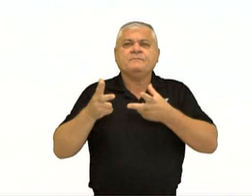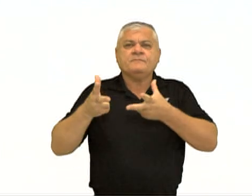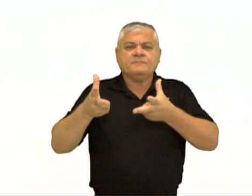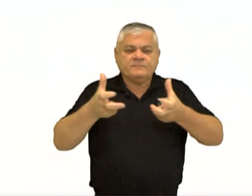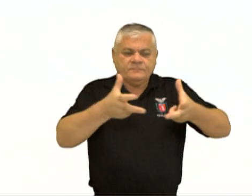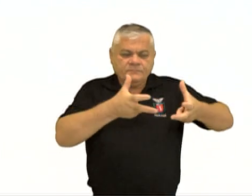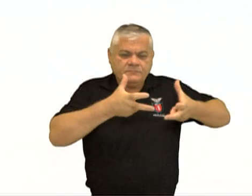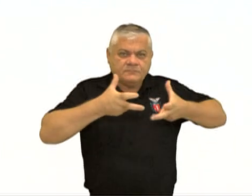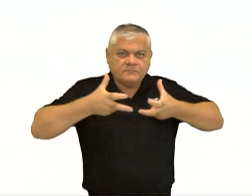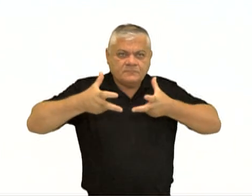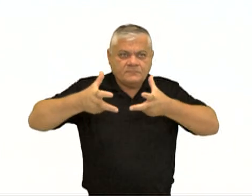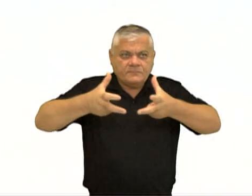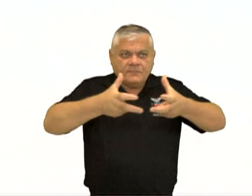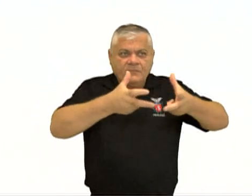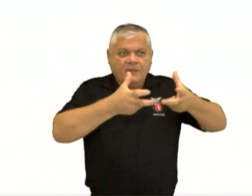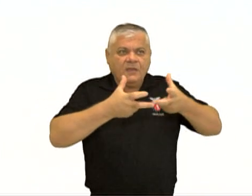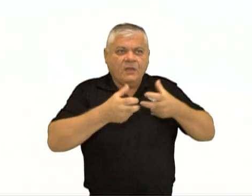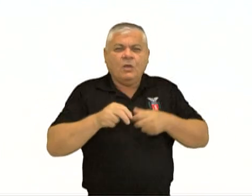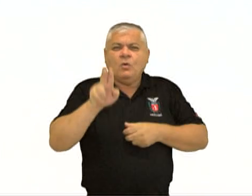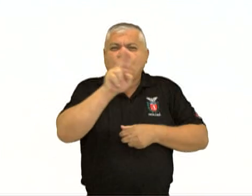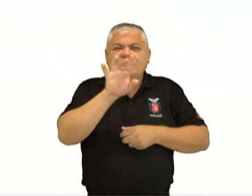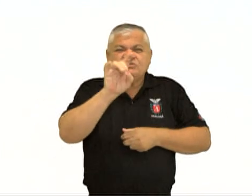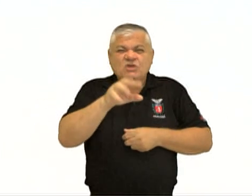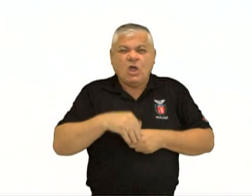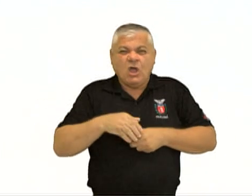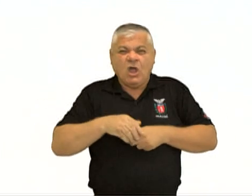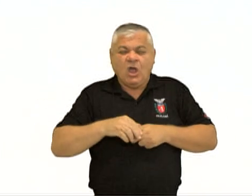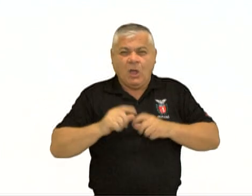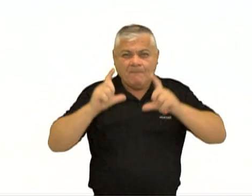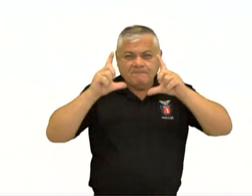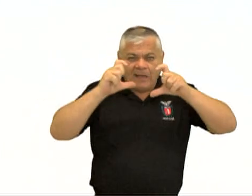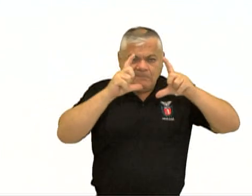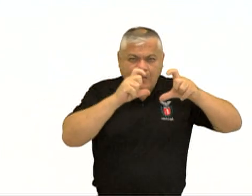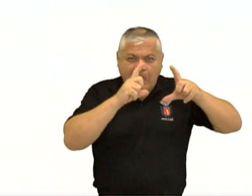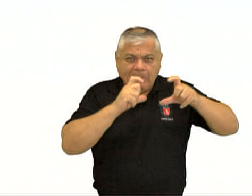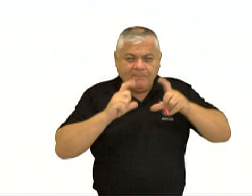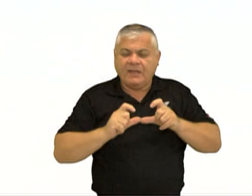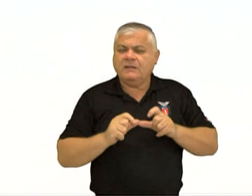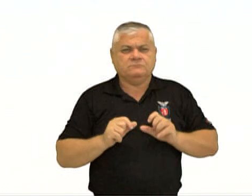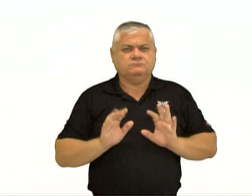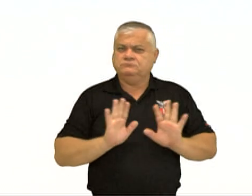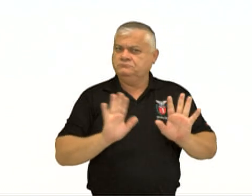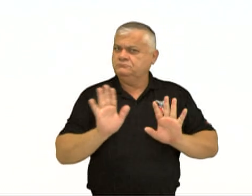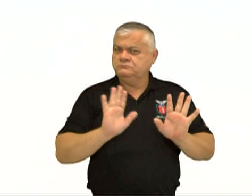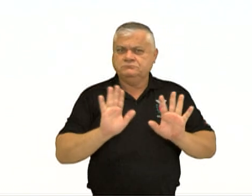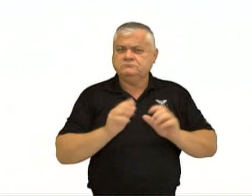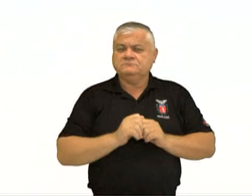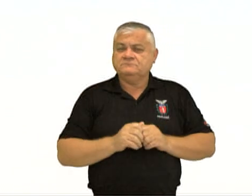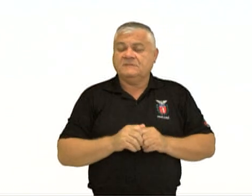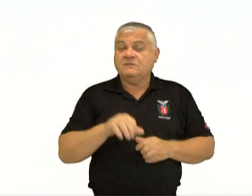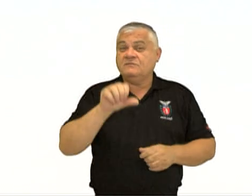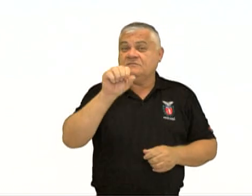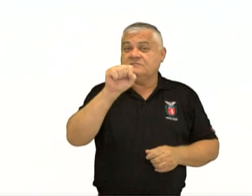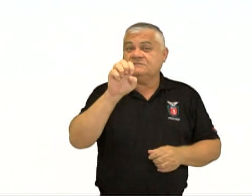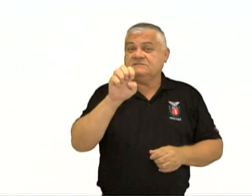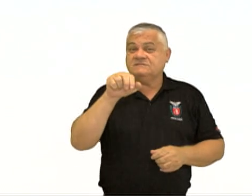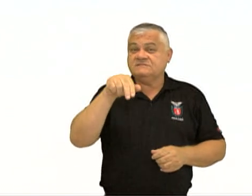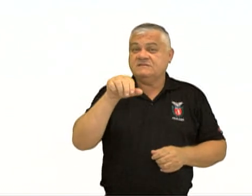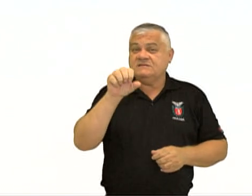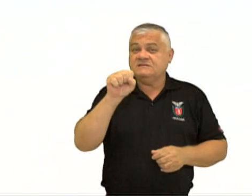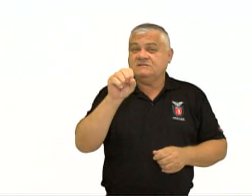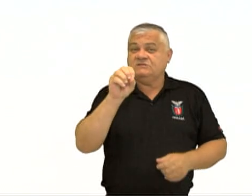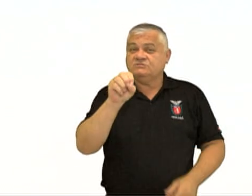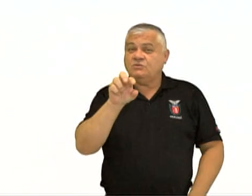Sensoriamento remoto não usa apenas máquinas fotográficas. Por isso a denominação sensoriamento, pois